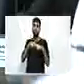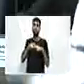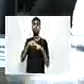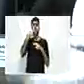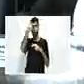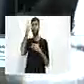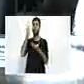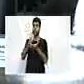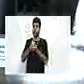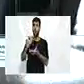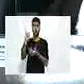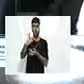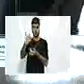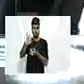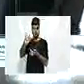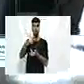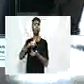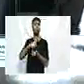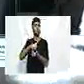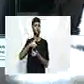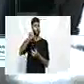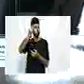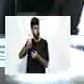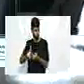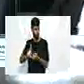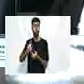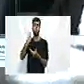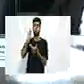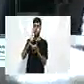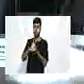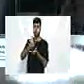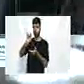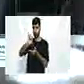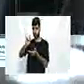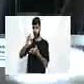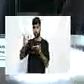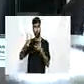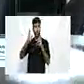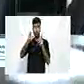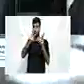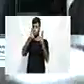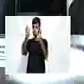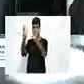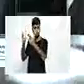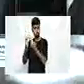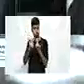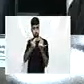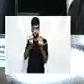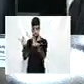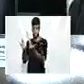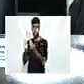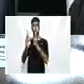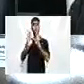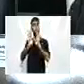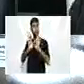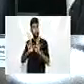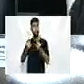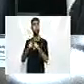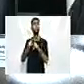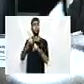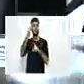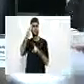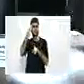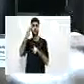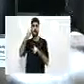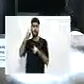pagam impostos eh tê os direitos pagam imposto como qualquer cidadão da cidade clá que nós sabemos que são